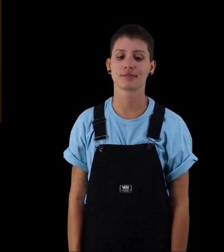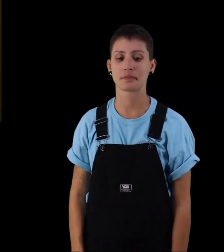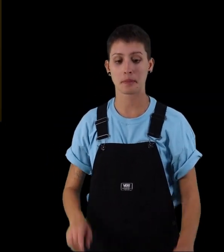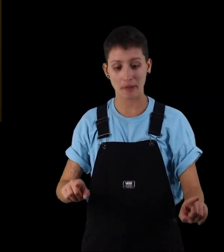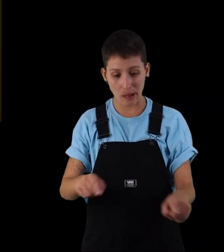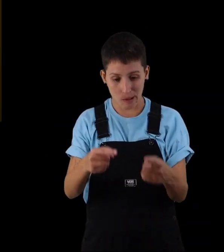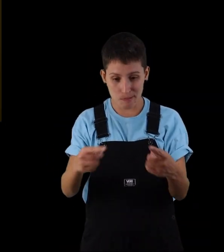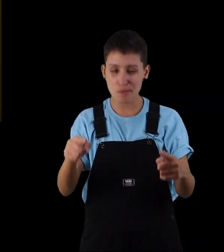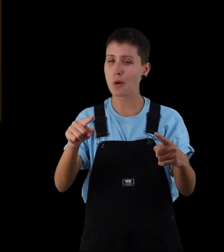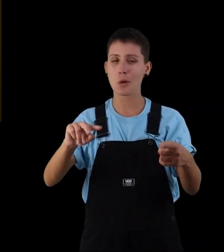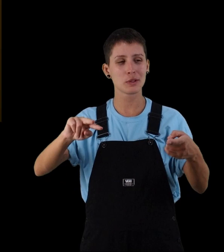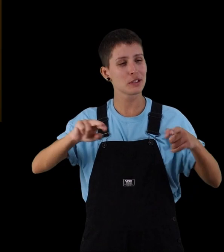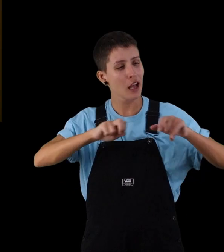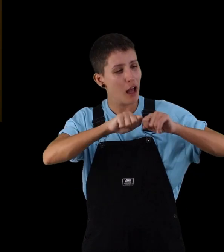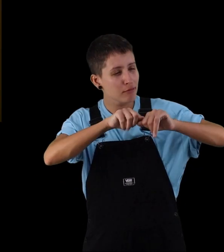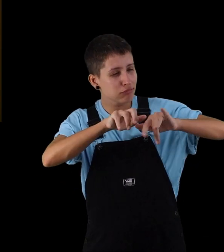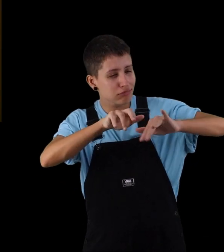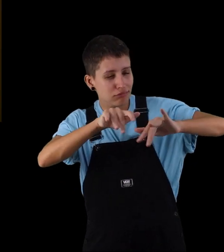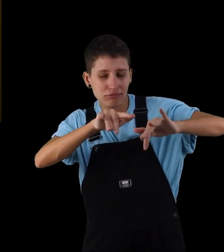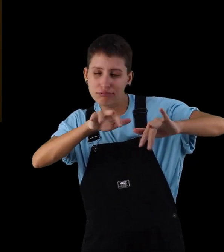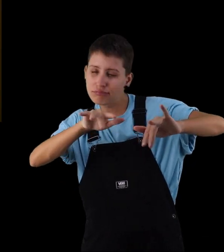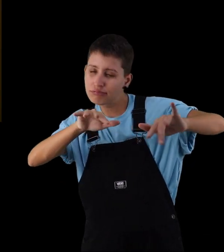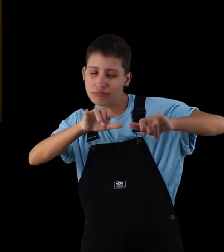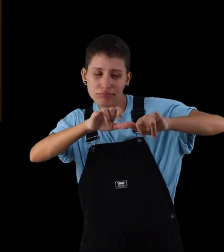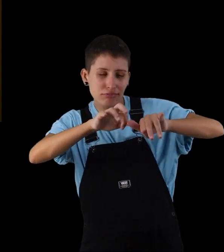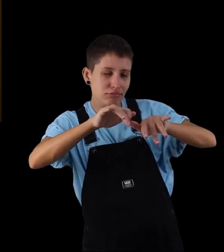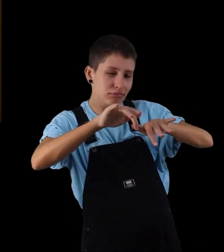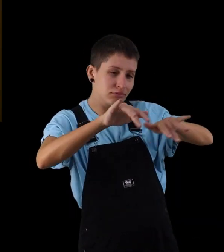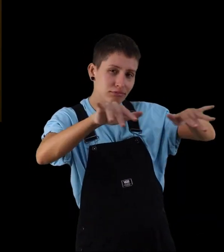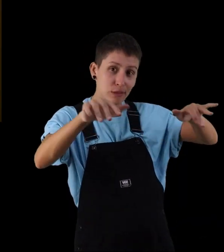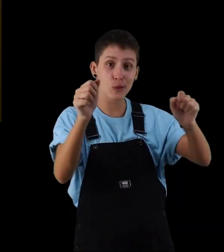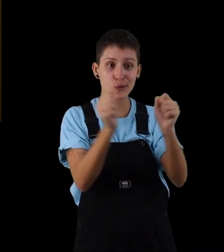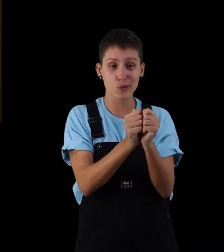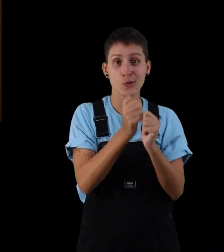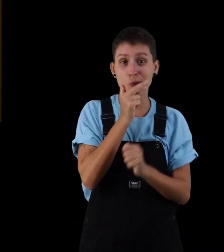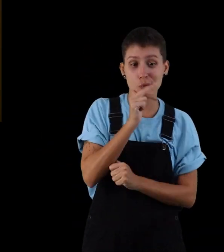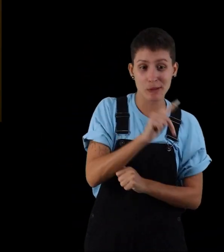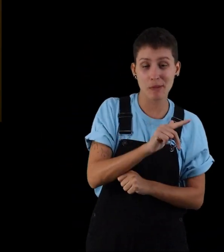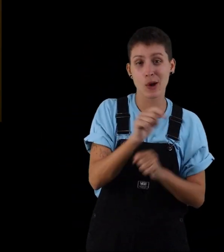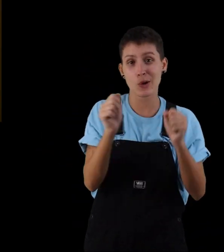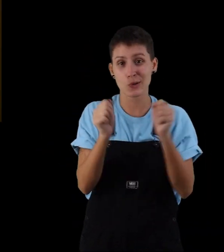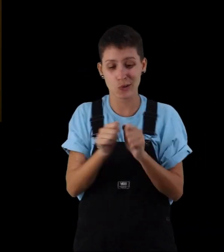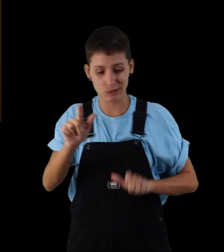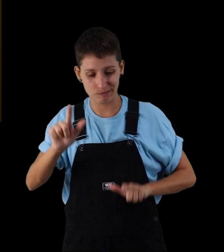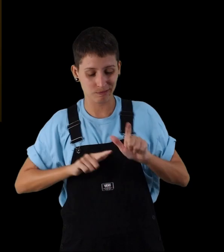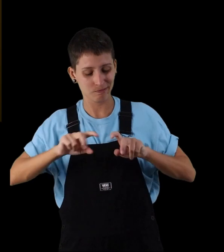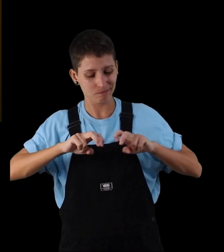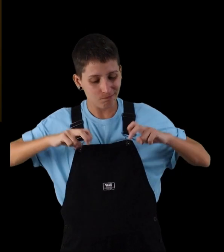Música estava por todos os lados. Com os irmãos e primos, as rodas giravam